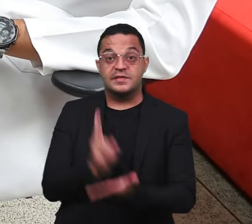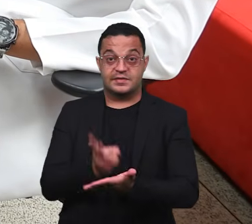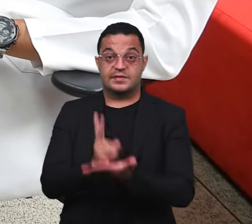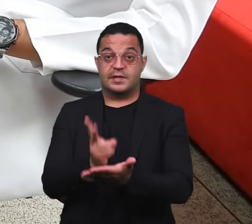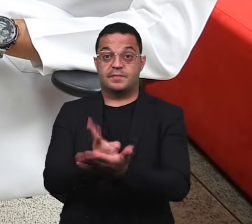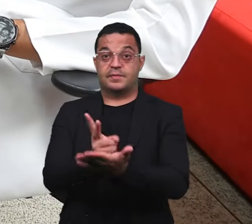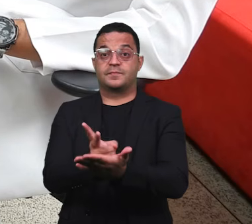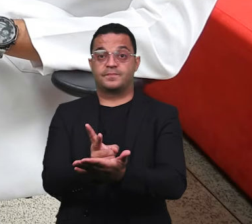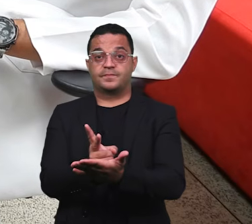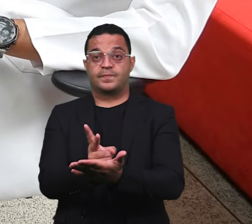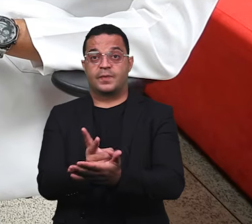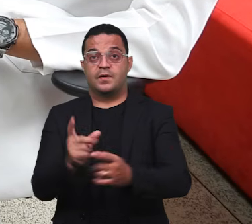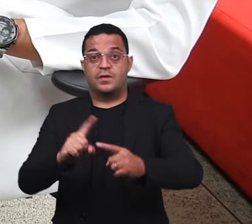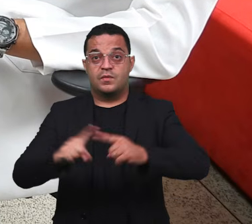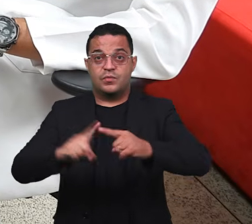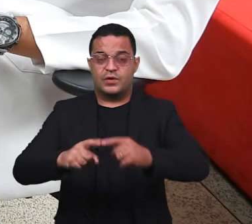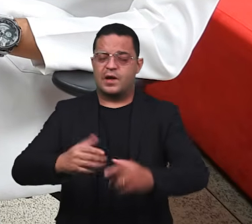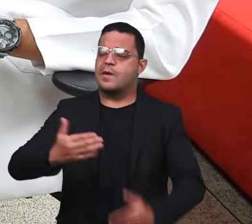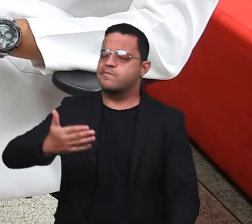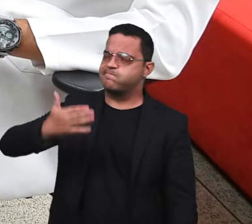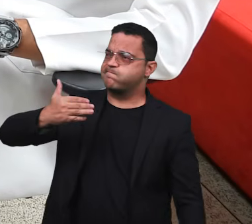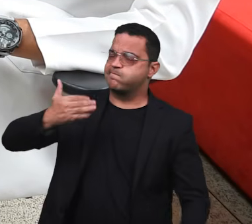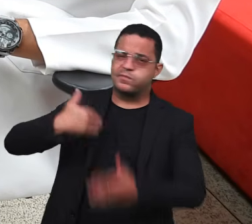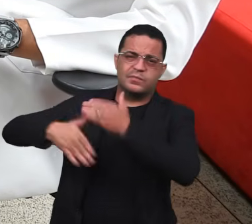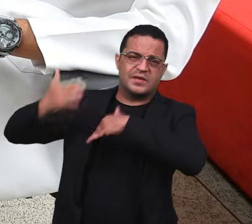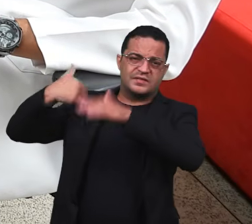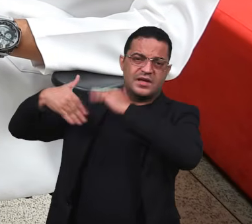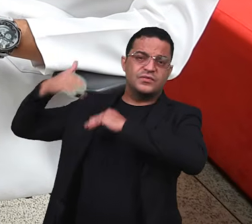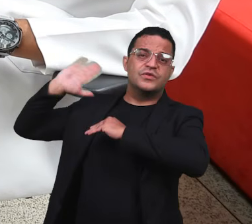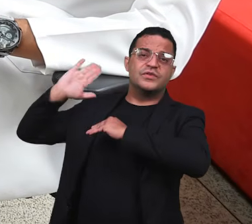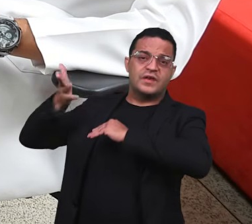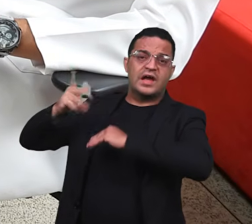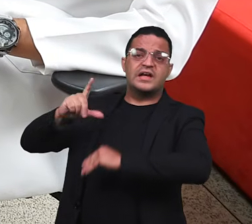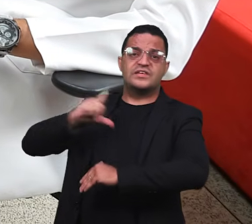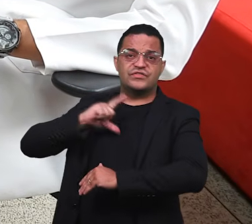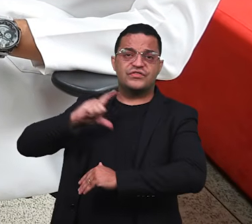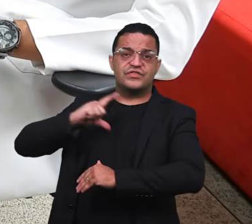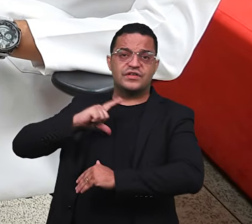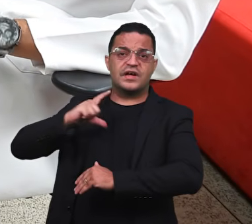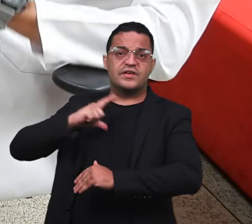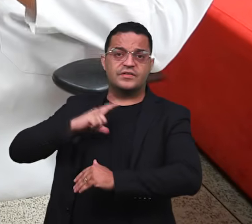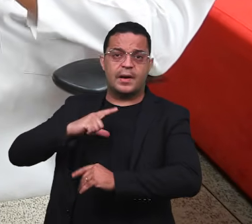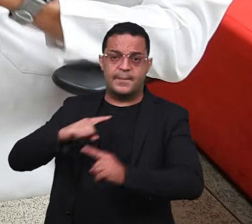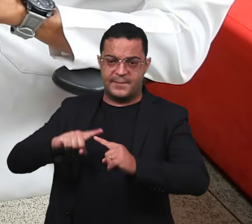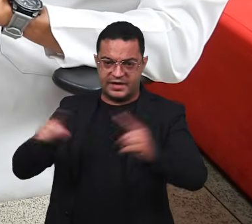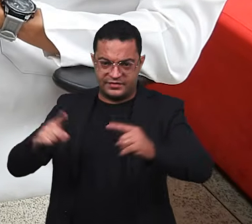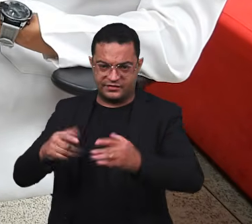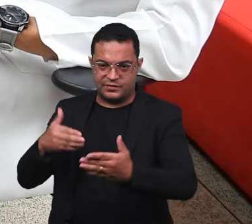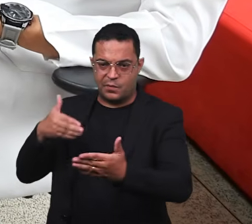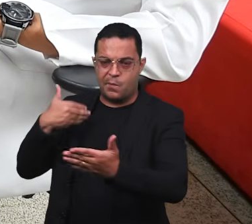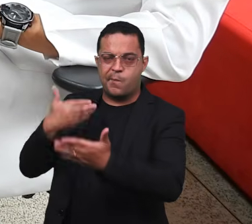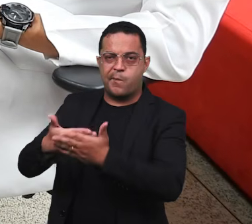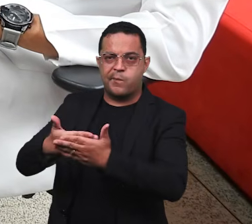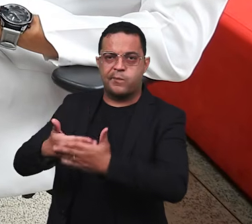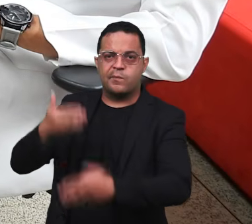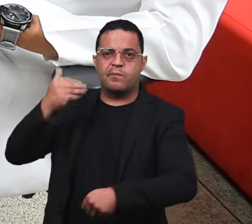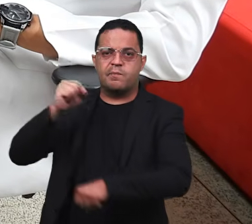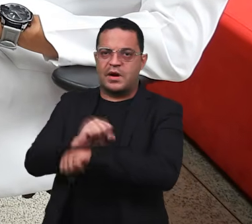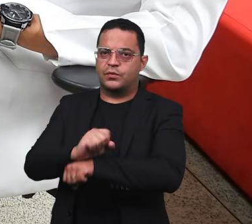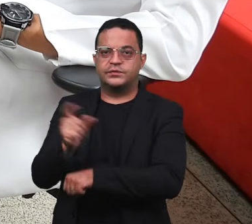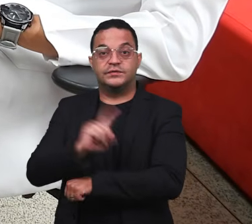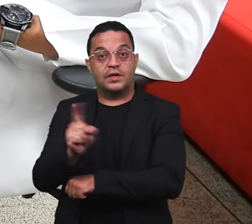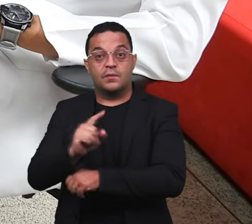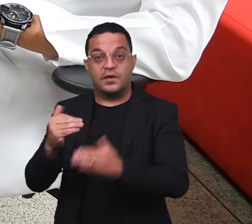esse preparo, que já nos é orientado já há alguns anos, né? Há muito tempo. Sim. E não perdemos por obedecer.